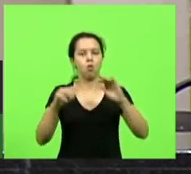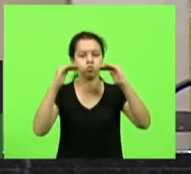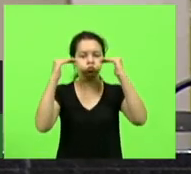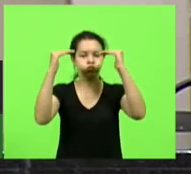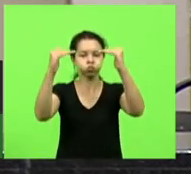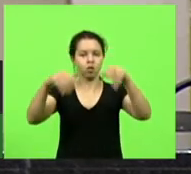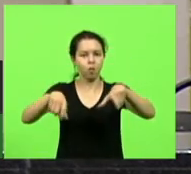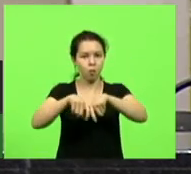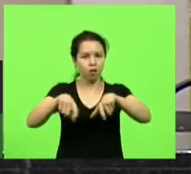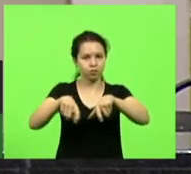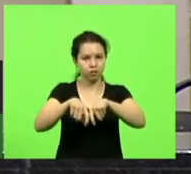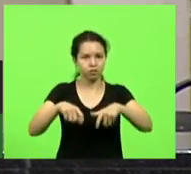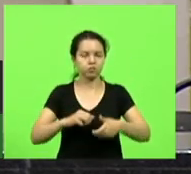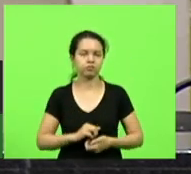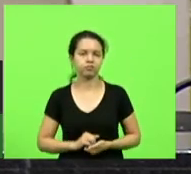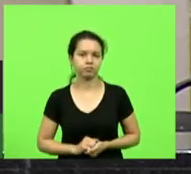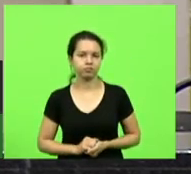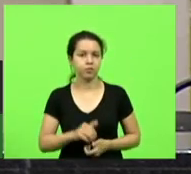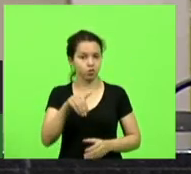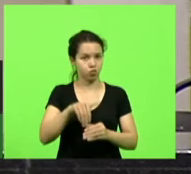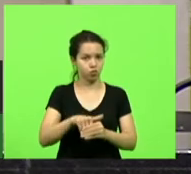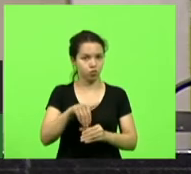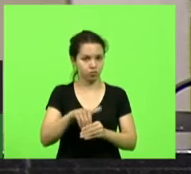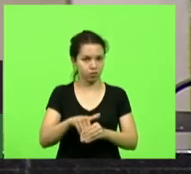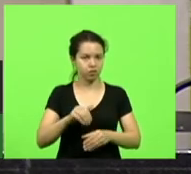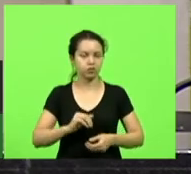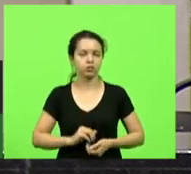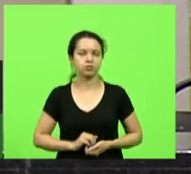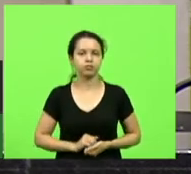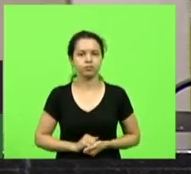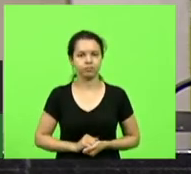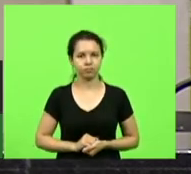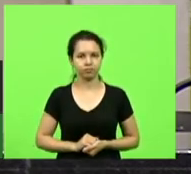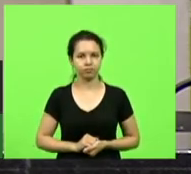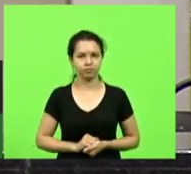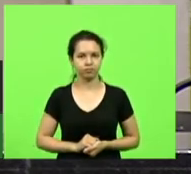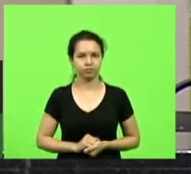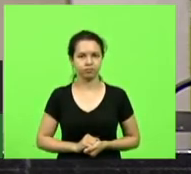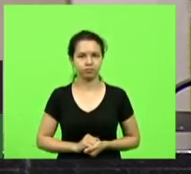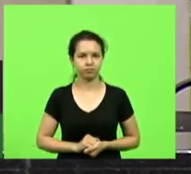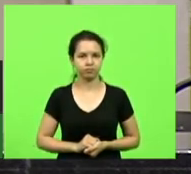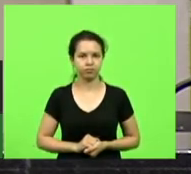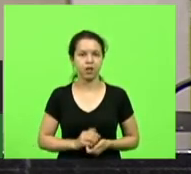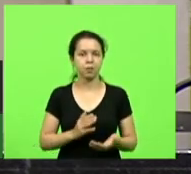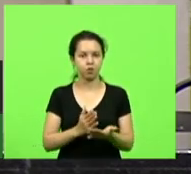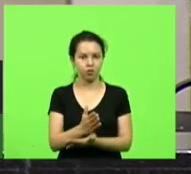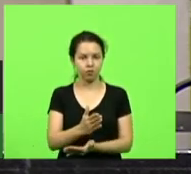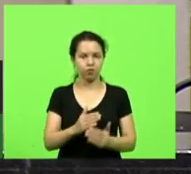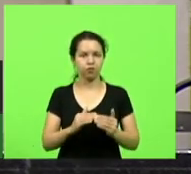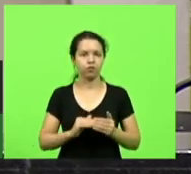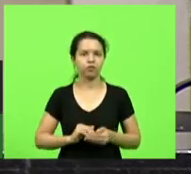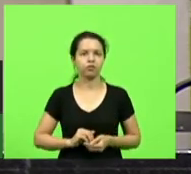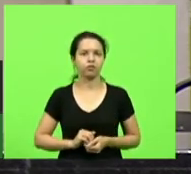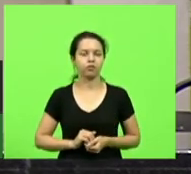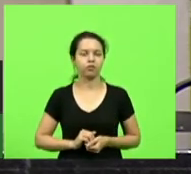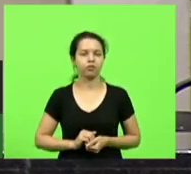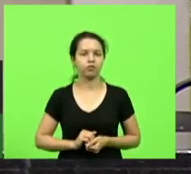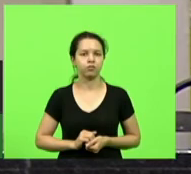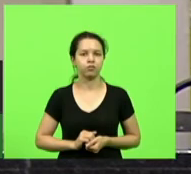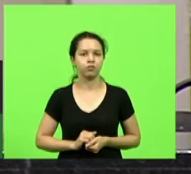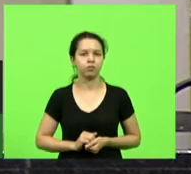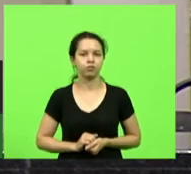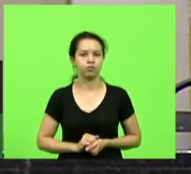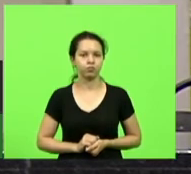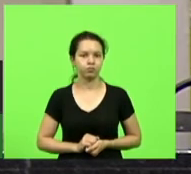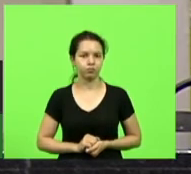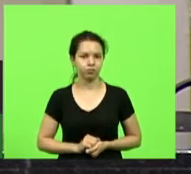discussão. Não havendo quem queira discutir, é em votação. Deputados que aprovam, permaneçam como se encontra. Aprovado. Senhor presidente, por... deputado Laércio vota